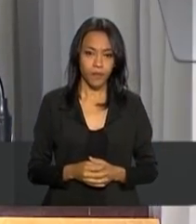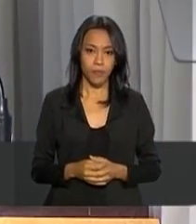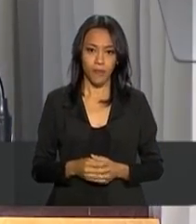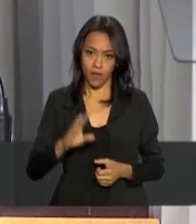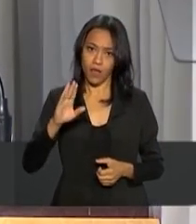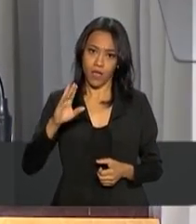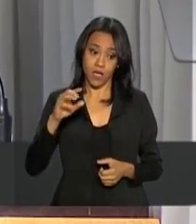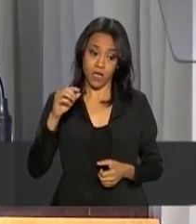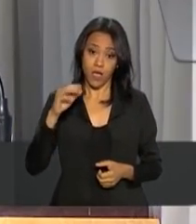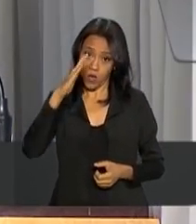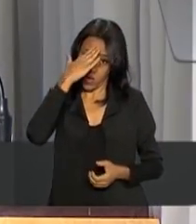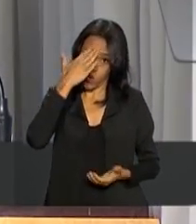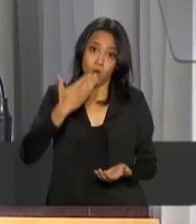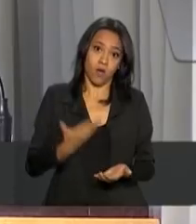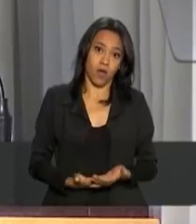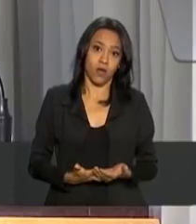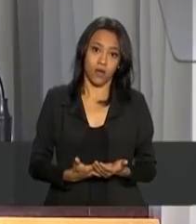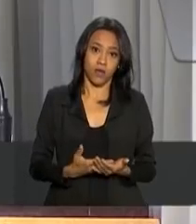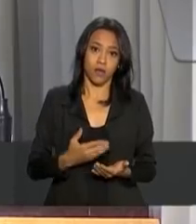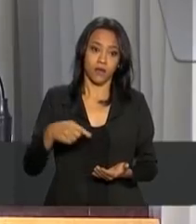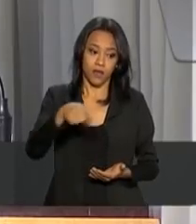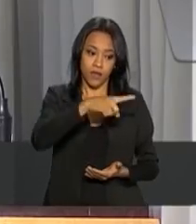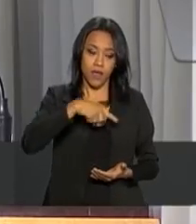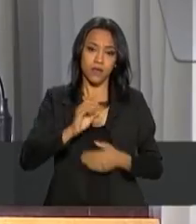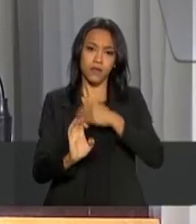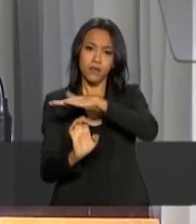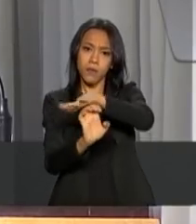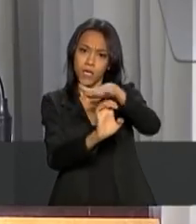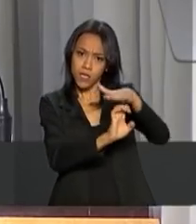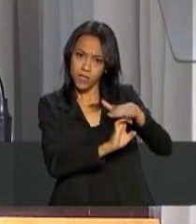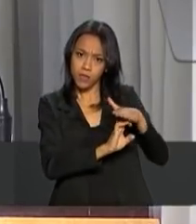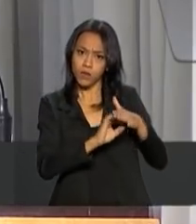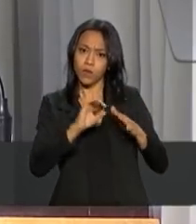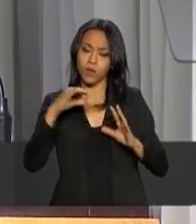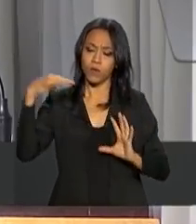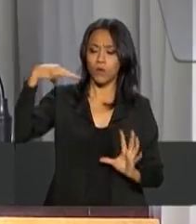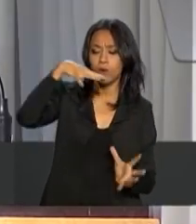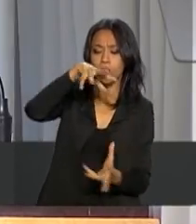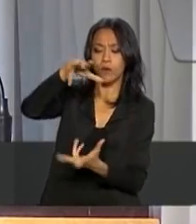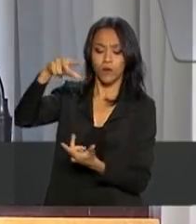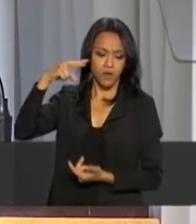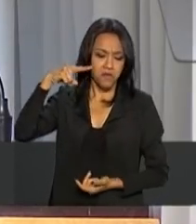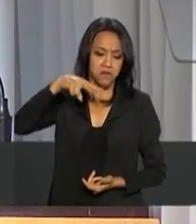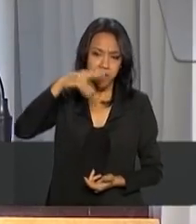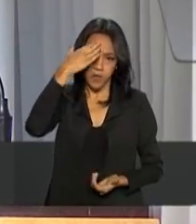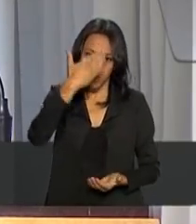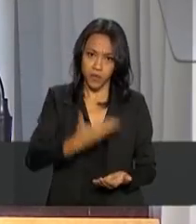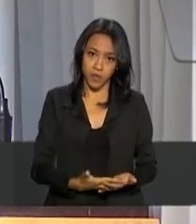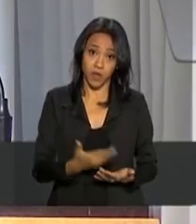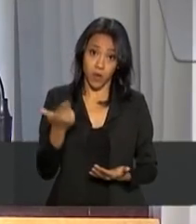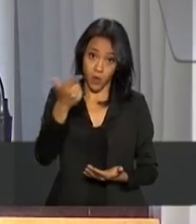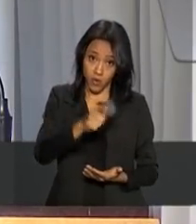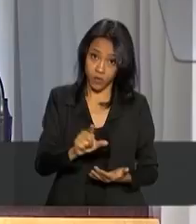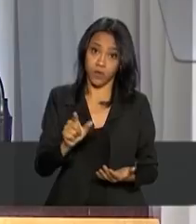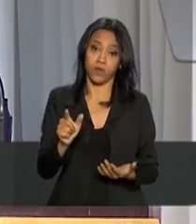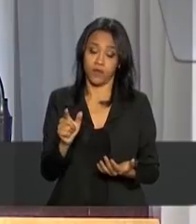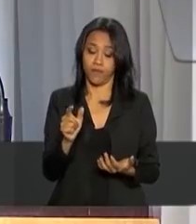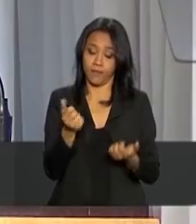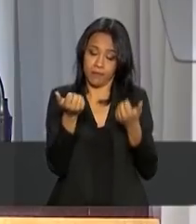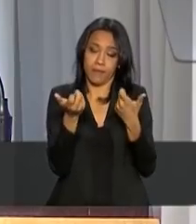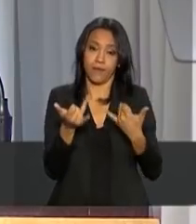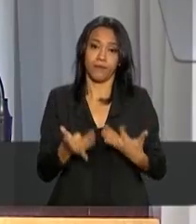que essas empresas readquiriram no concerto internacional. Ali, aliás, aqui, faço mais um corte. Interessante, eu tenho